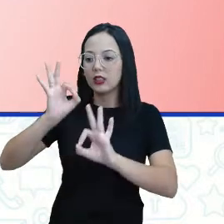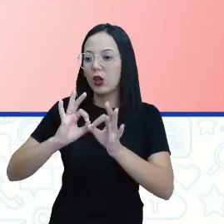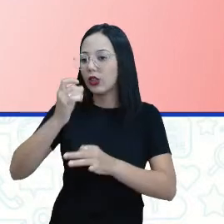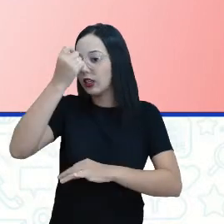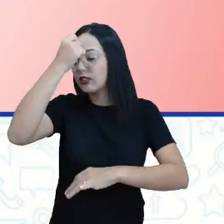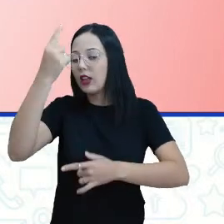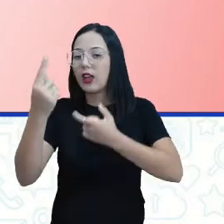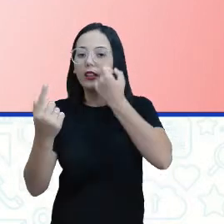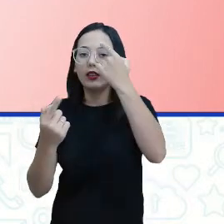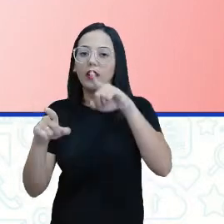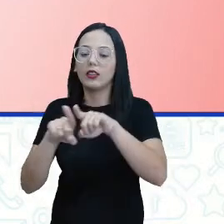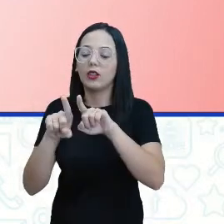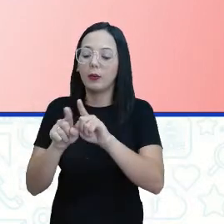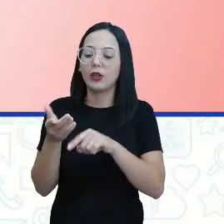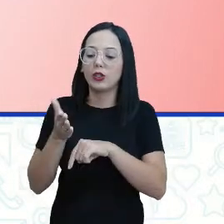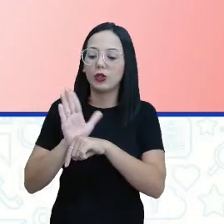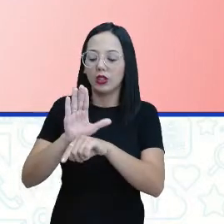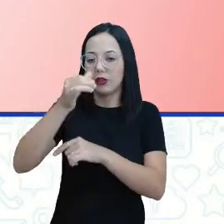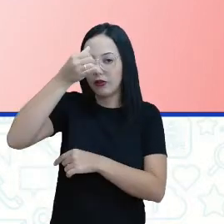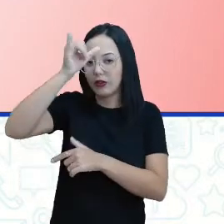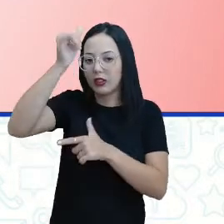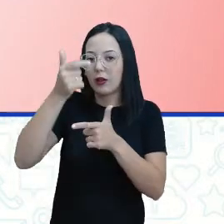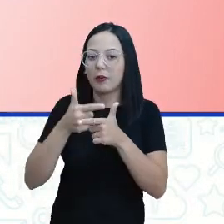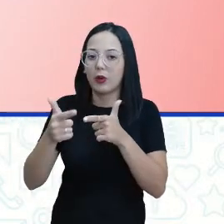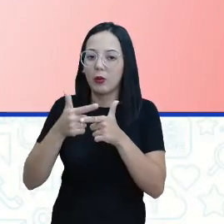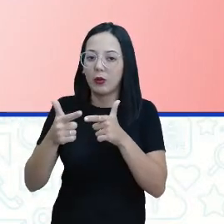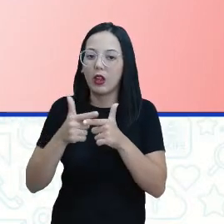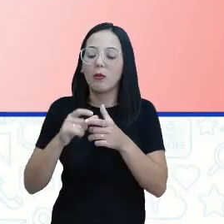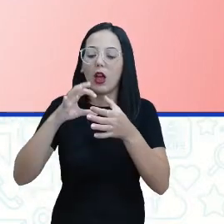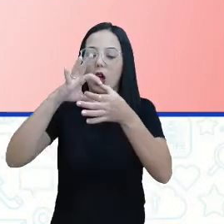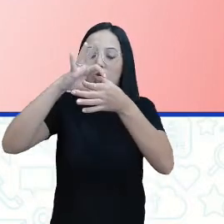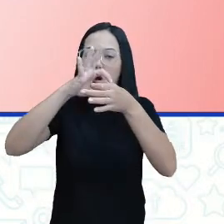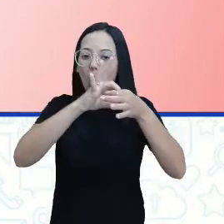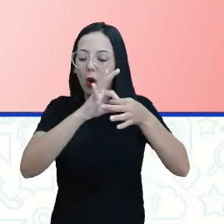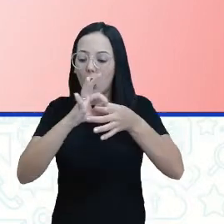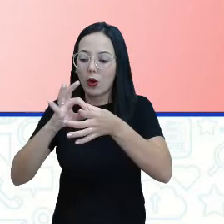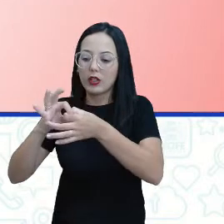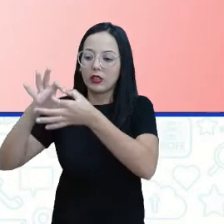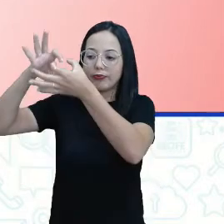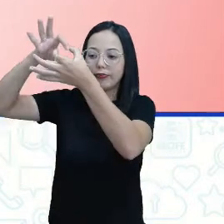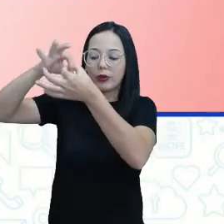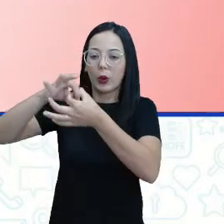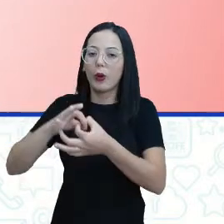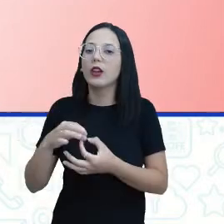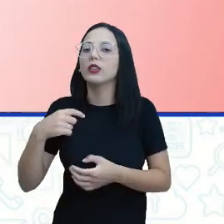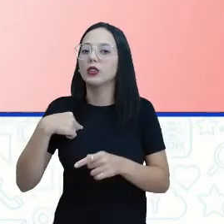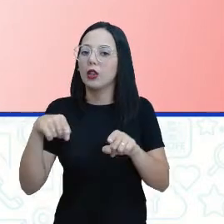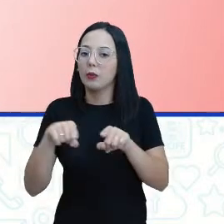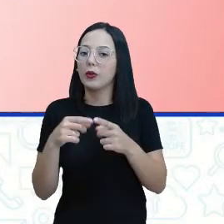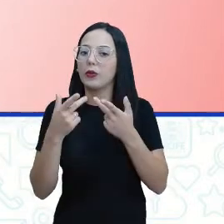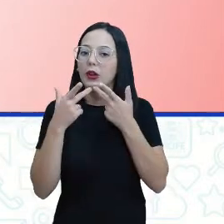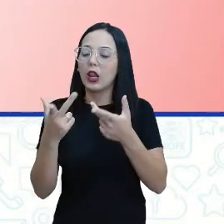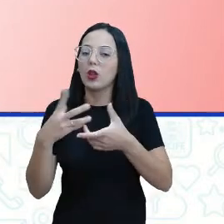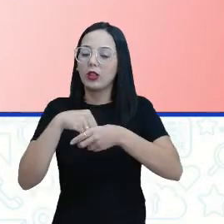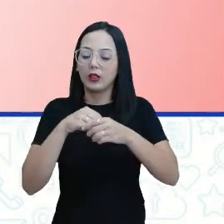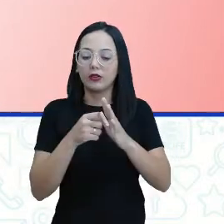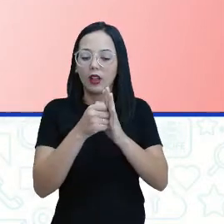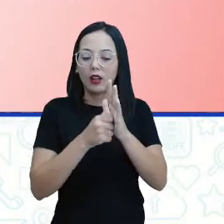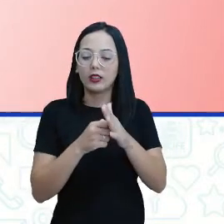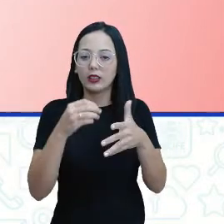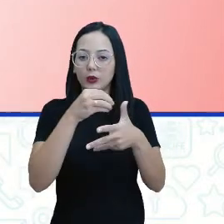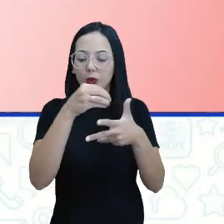ideias, contribuindo para evitar problemas de coesão e coerência. Justamente o que eu estava dizendo. Por exemplo, numa redação do